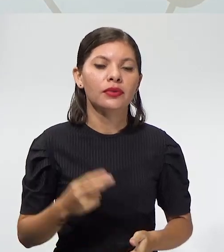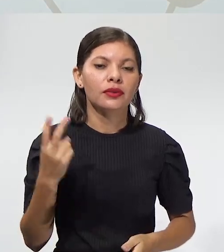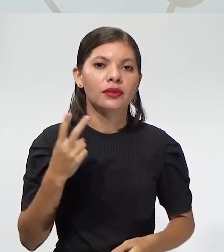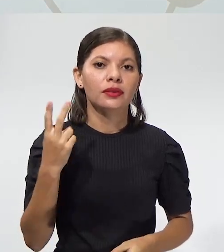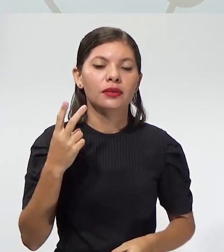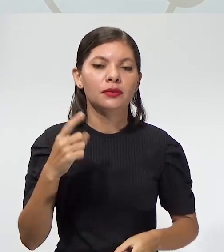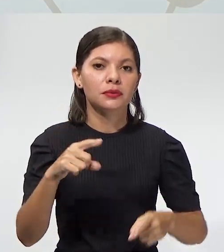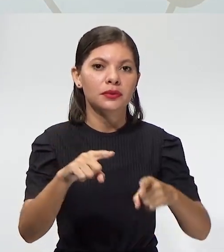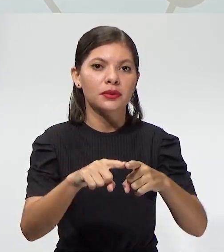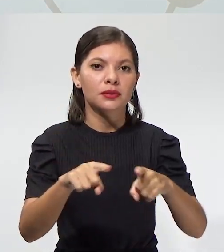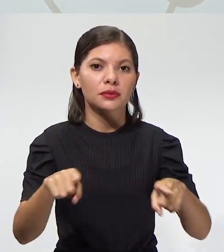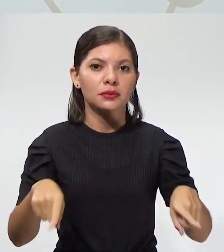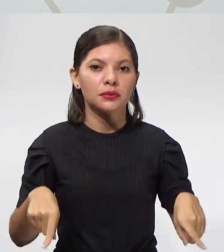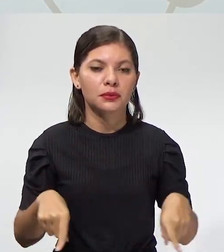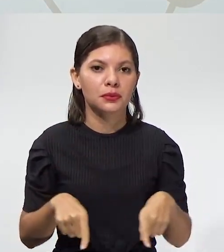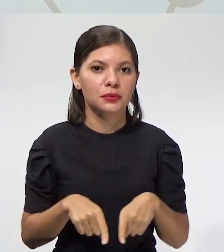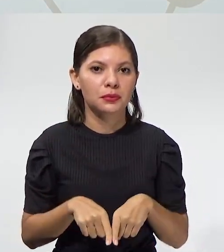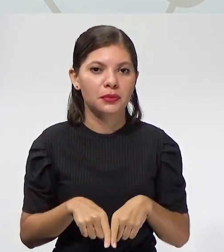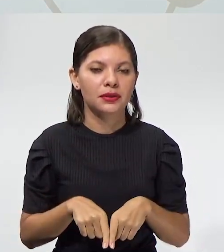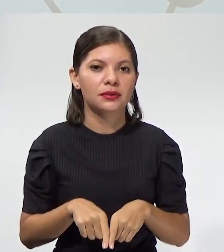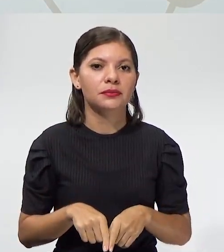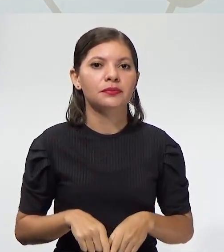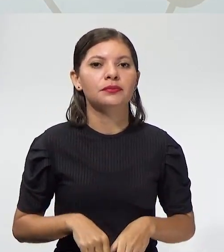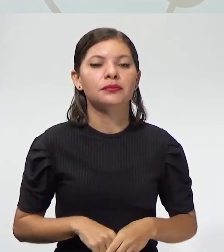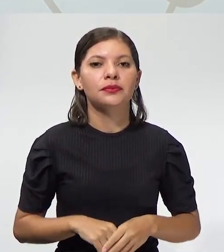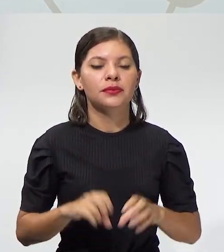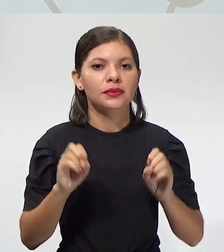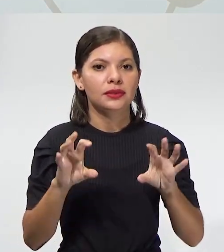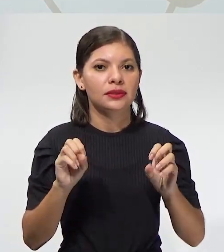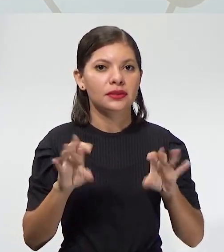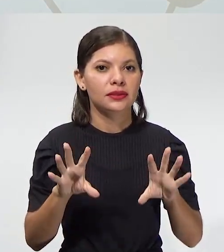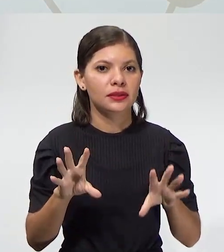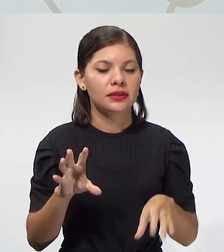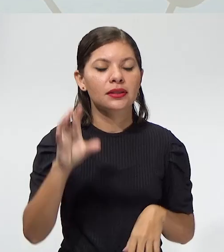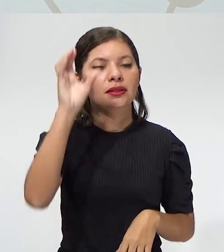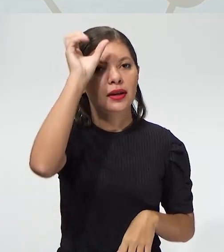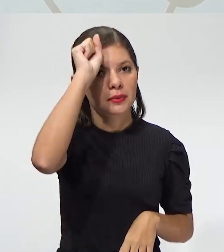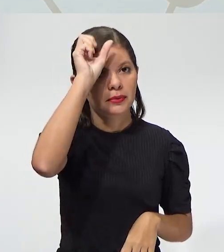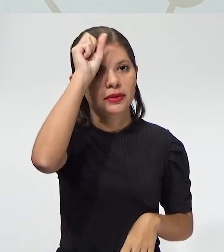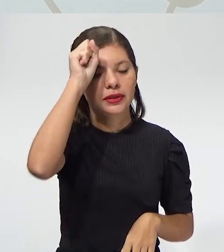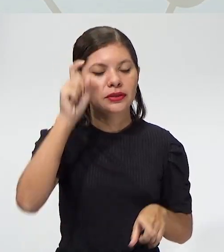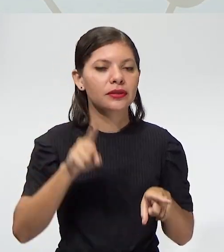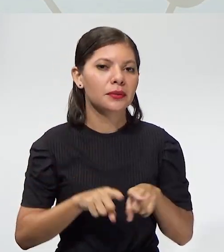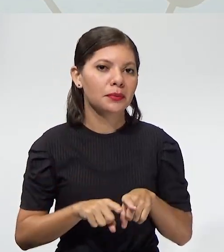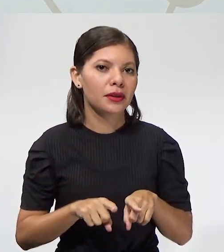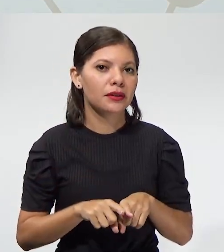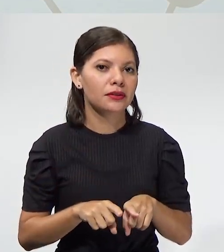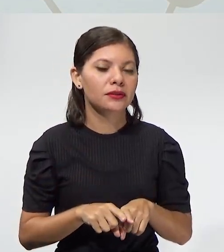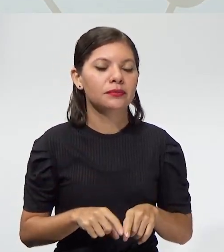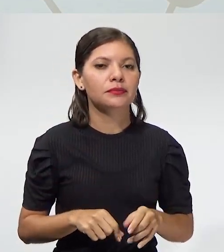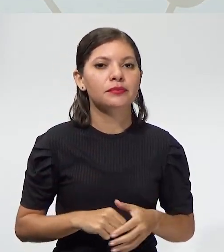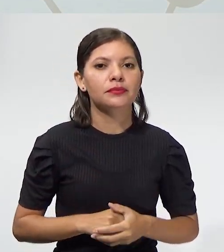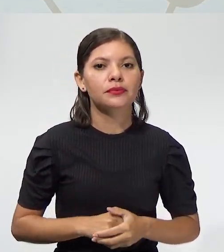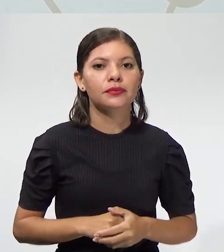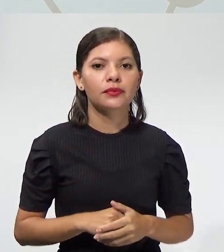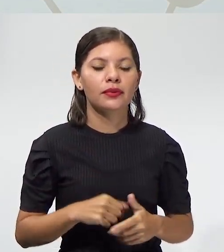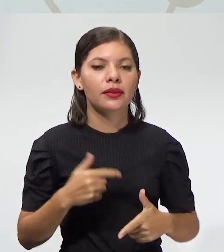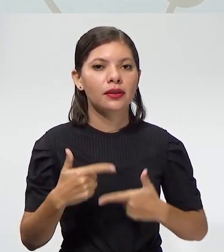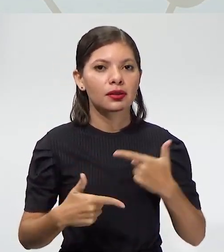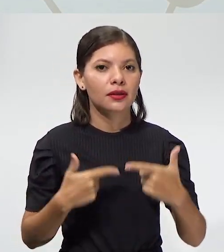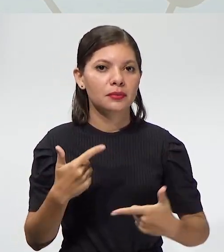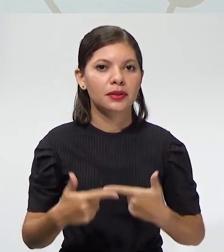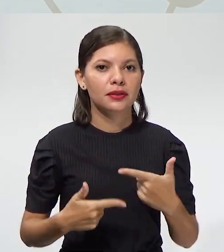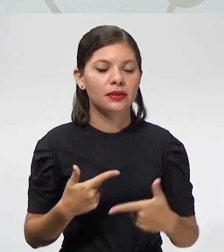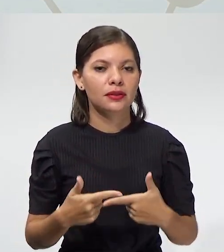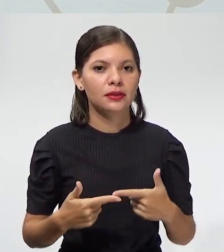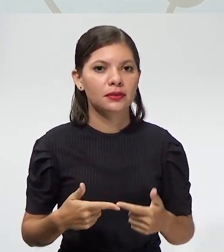primeira, ensinando e aprendendo, porque é sempre uma troca, né? Estamos aí trabalhando de forma ousada para trazer não